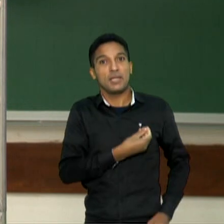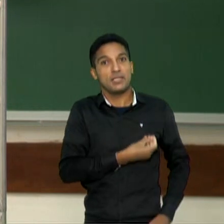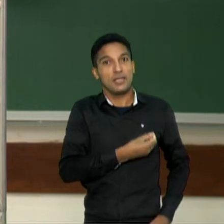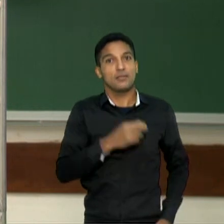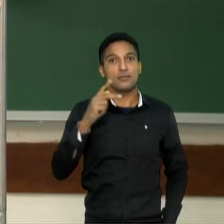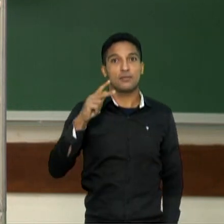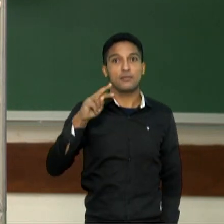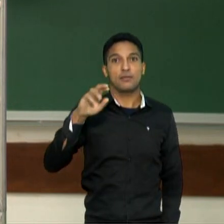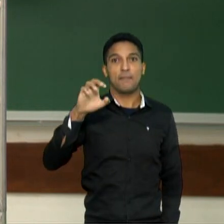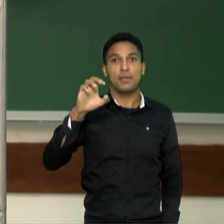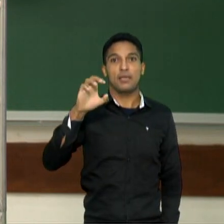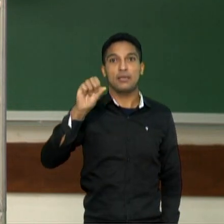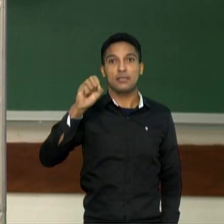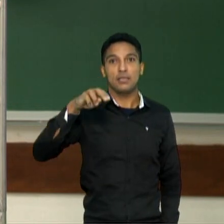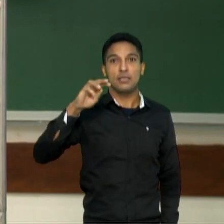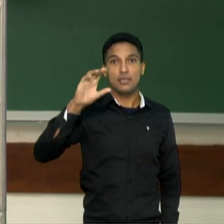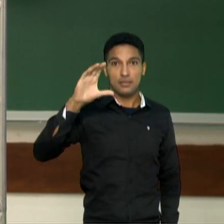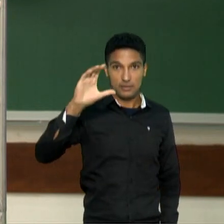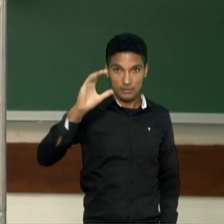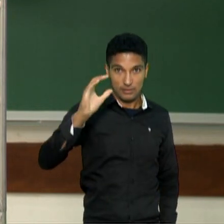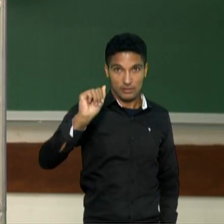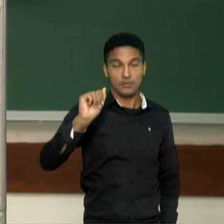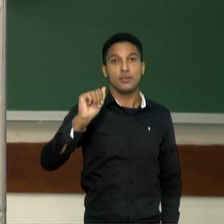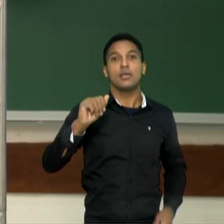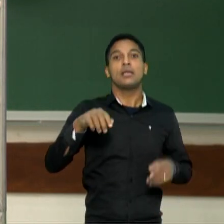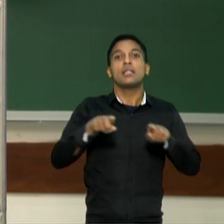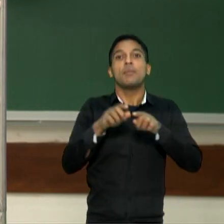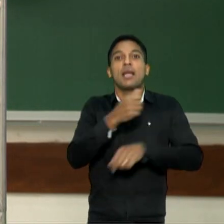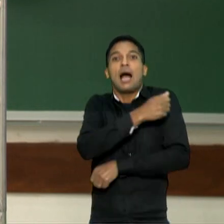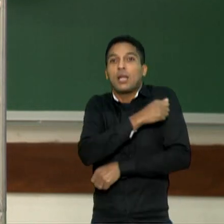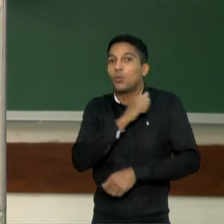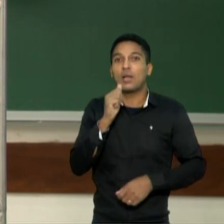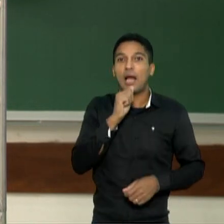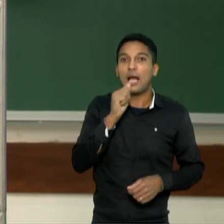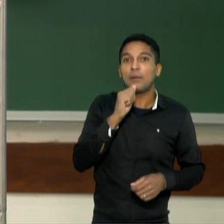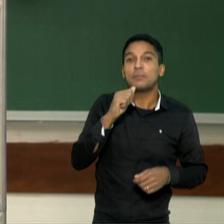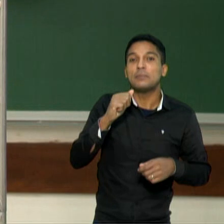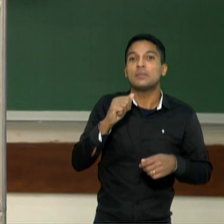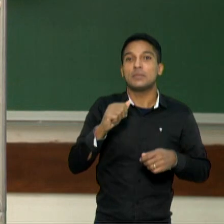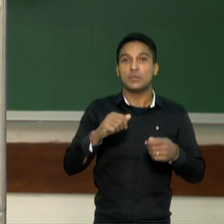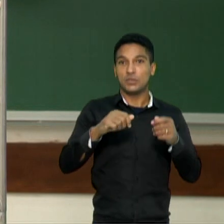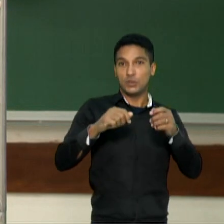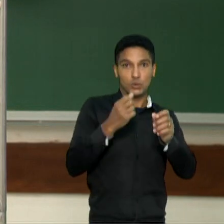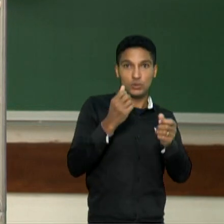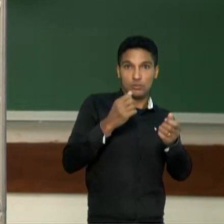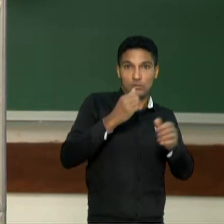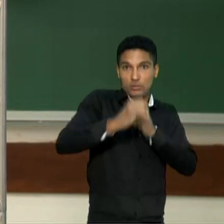suas atividades para que conte a presença de vocês também. Vou ficando por aqui, até a próxima aula.